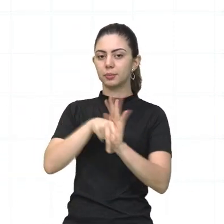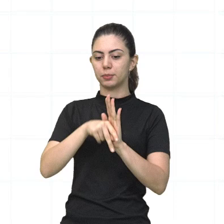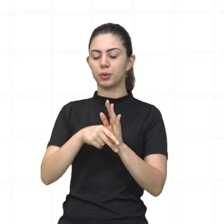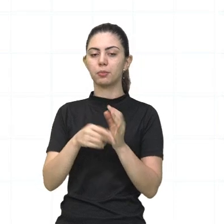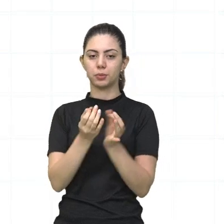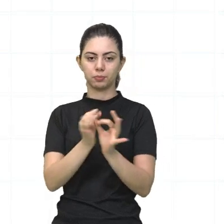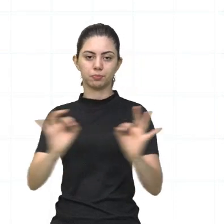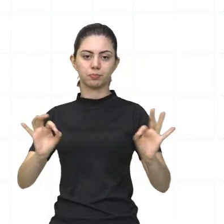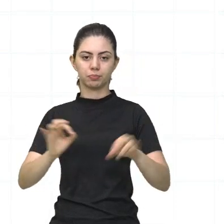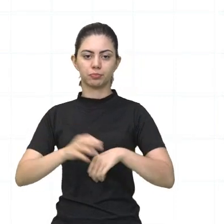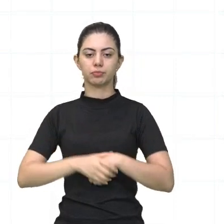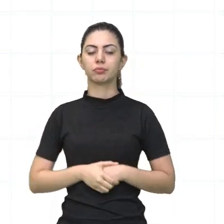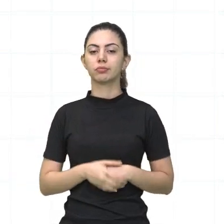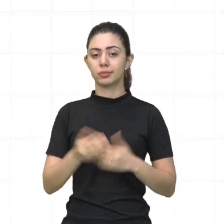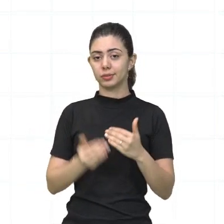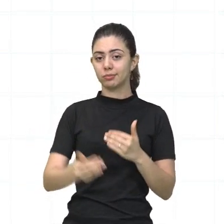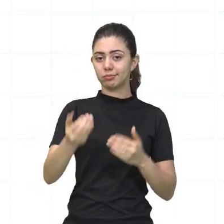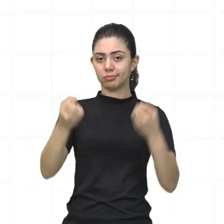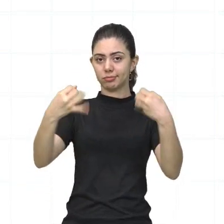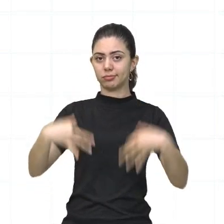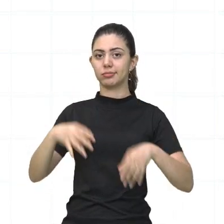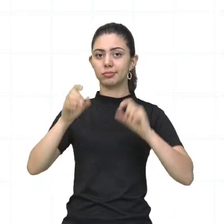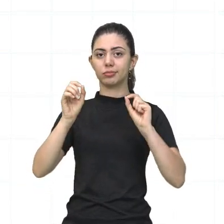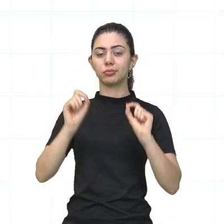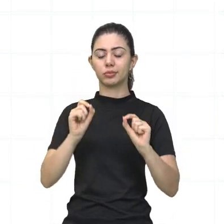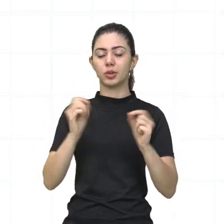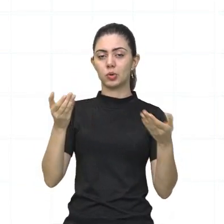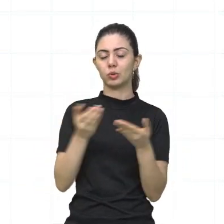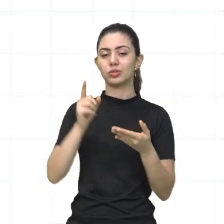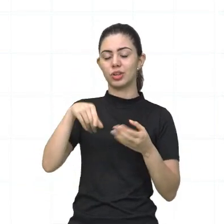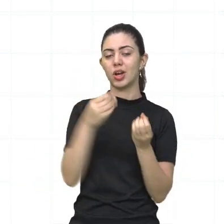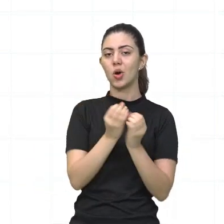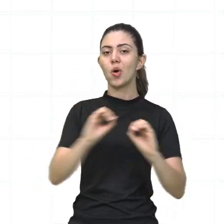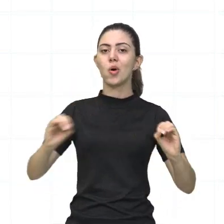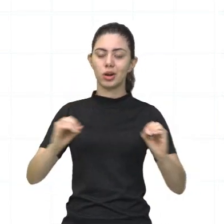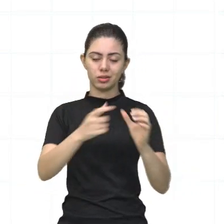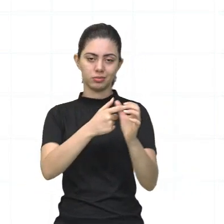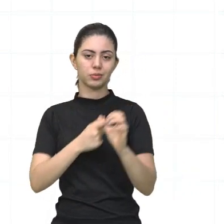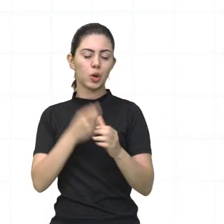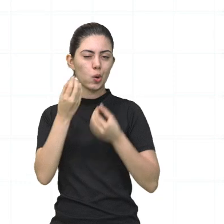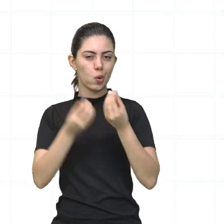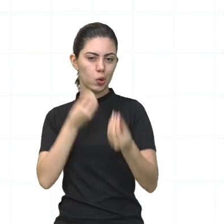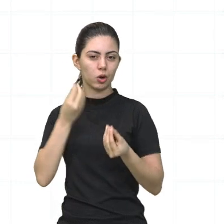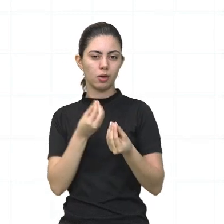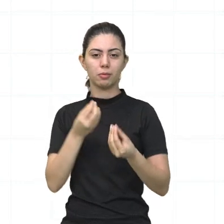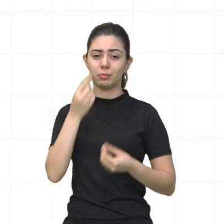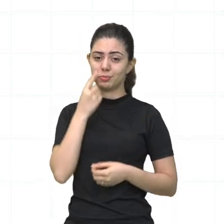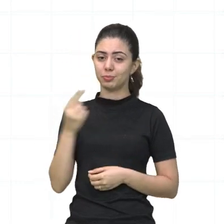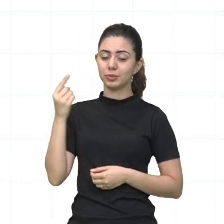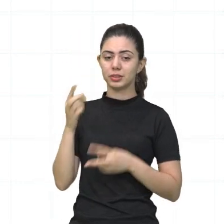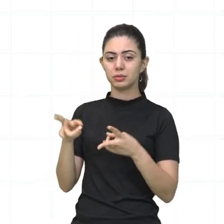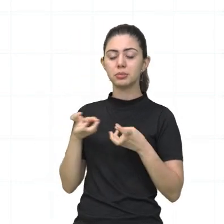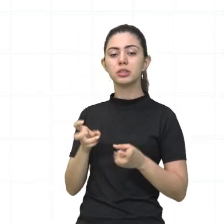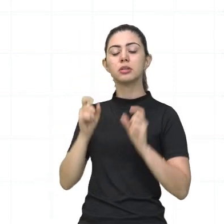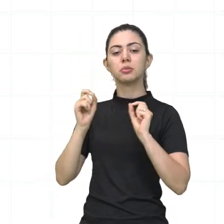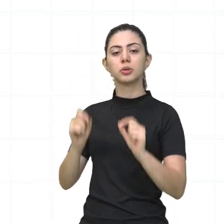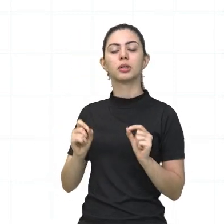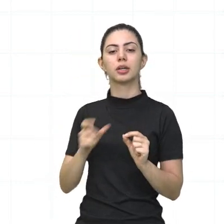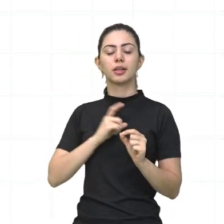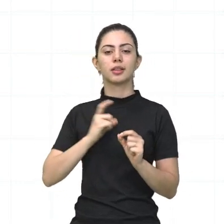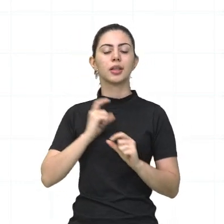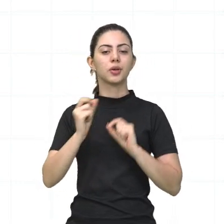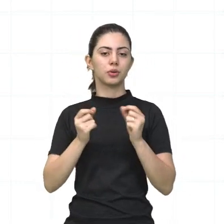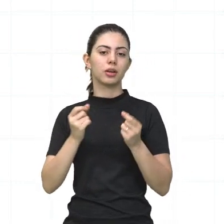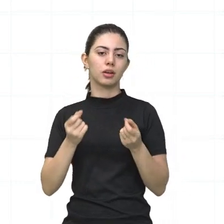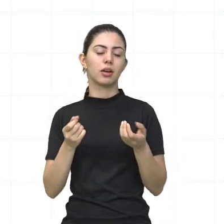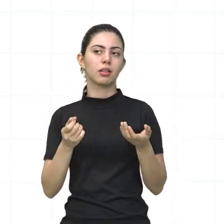vai ver, falar sobre orações subordinadas, de como elas funcionam. Vocês podem ver que essa articulação serve também com